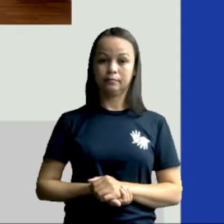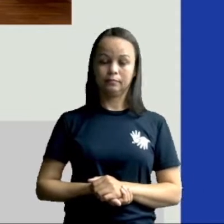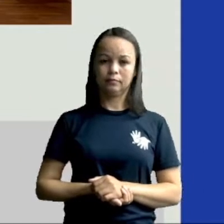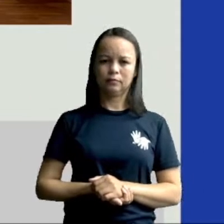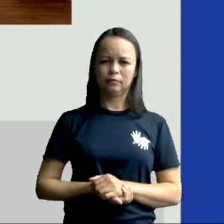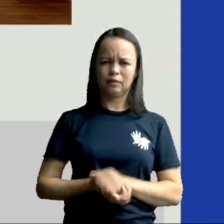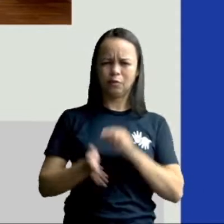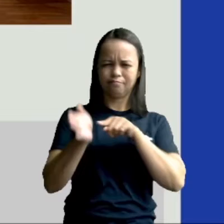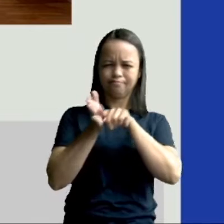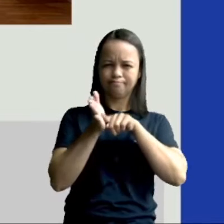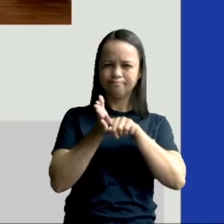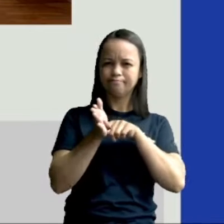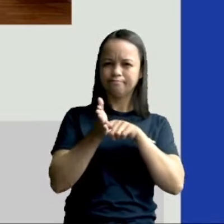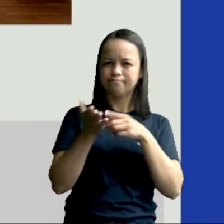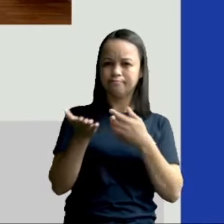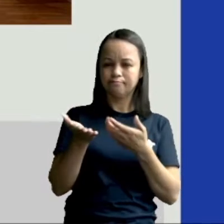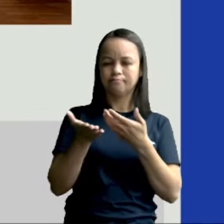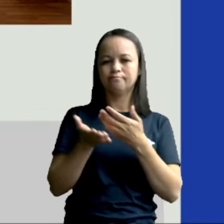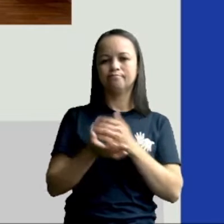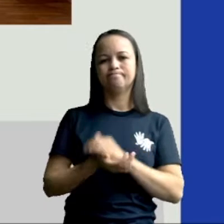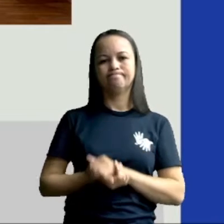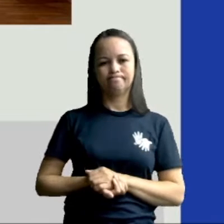Estou analisando direitinho?